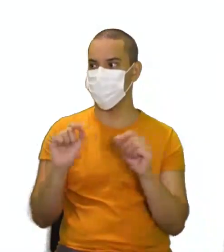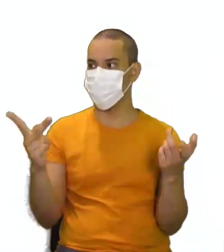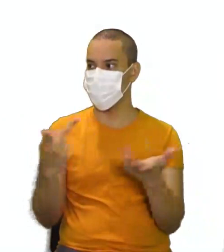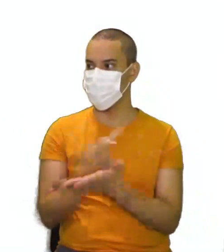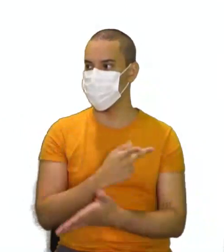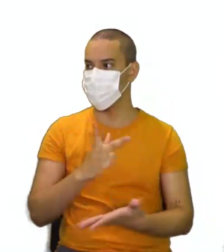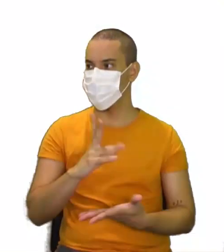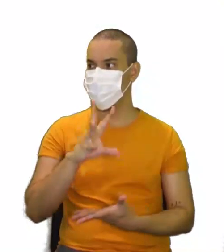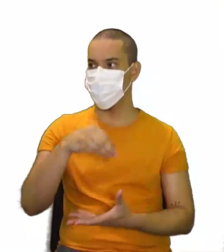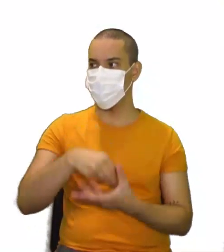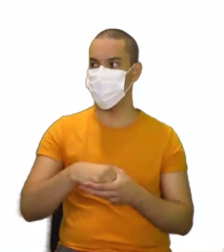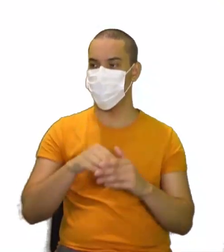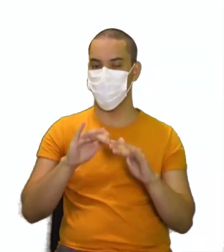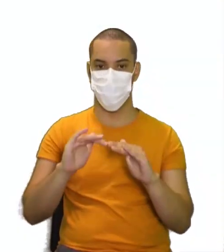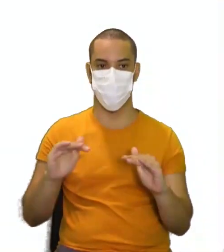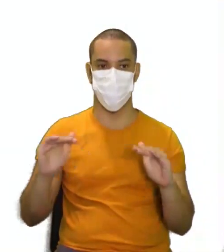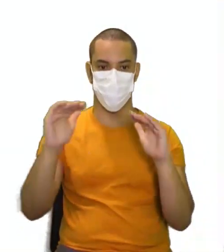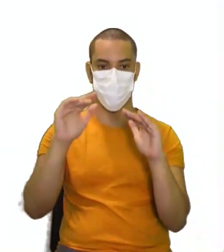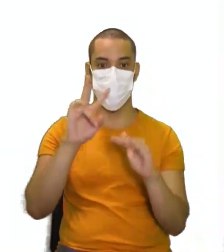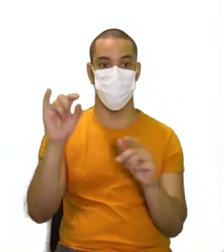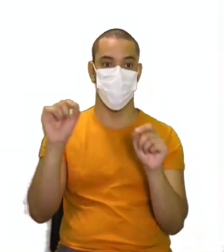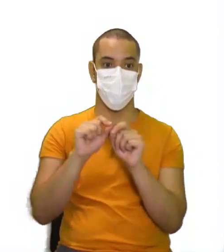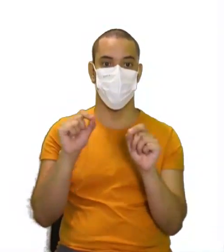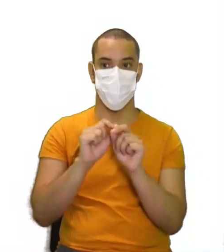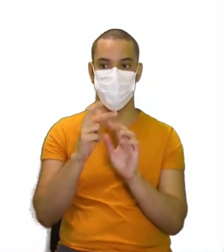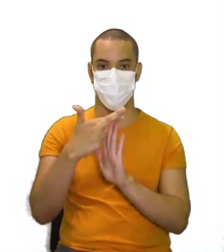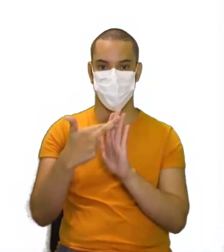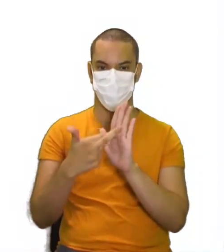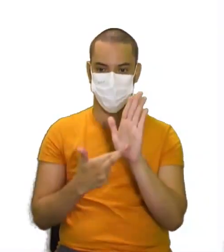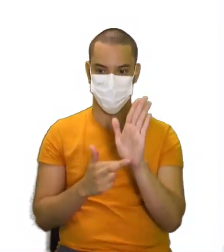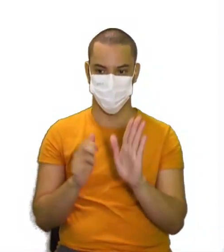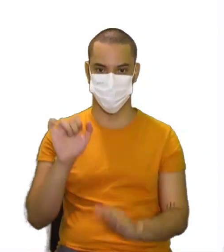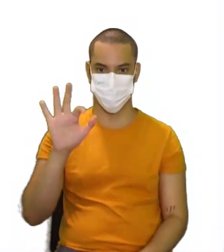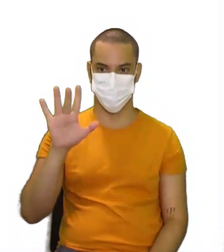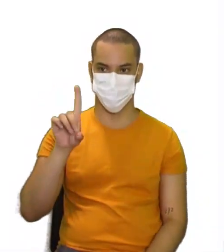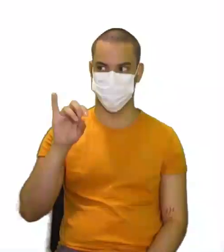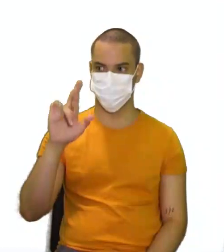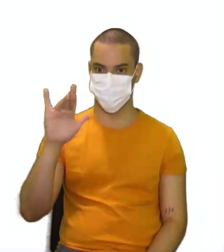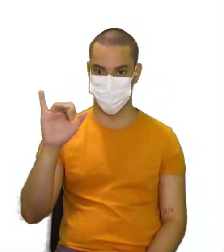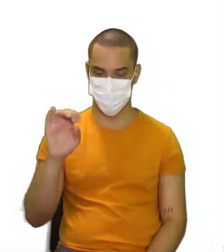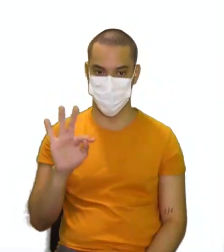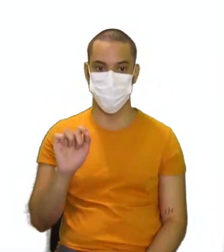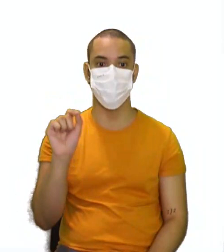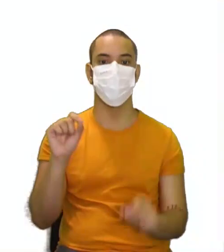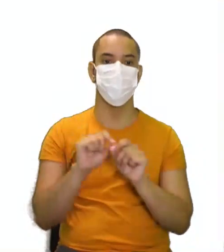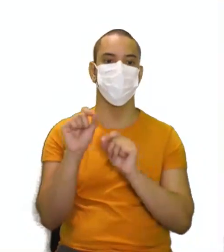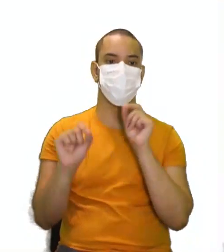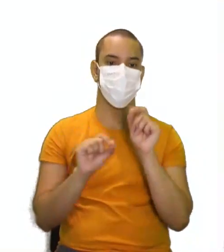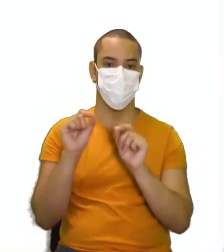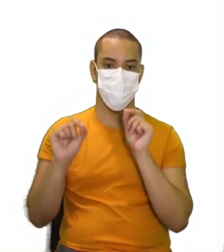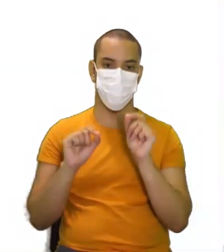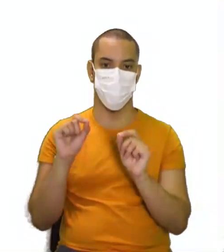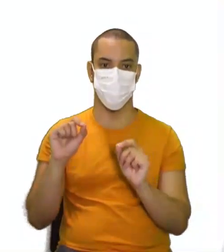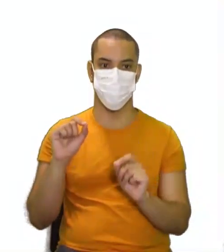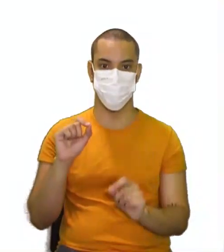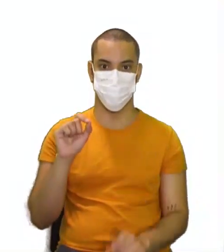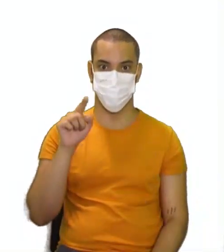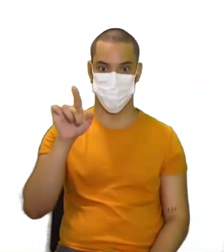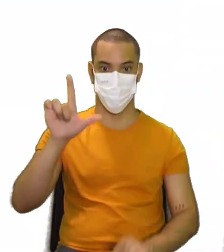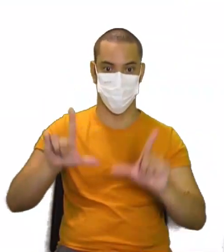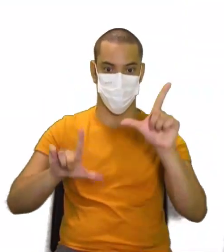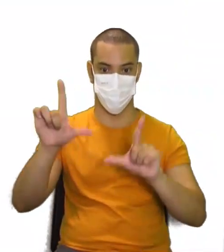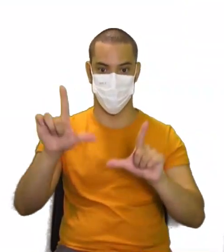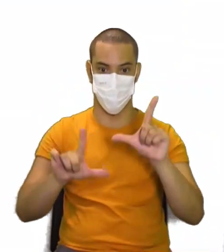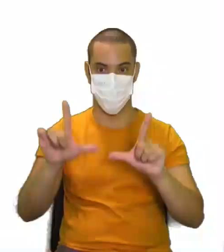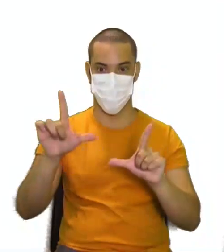corrente elétrica está para cima e você fizer a regra da mão direita, você vai ver exatamente, só olha aí, ó, olha para a TV,